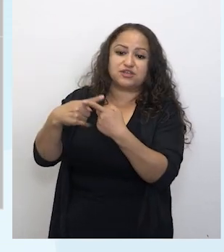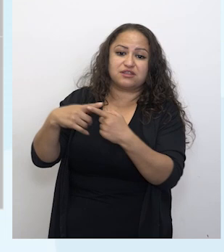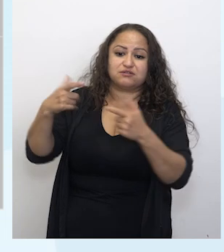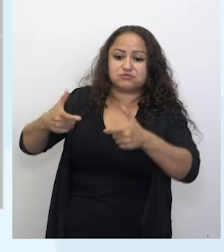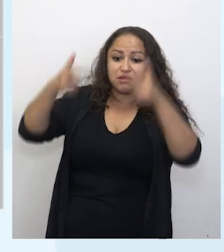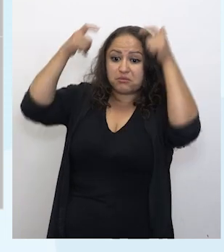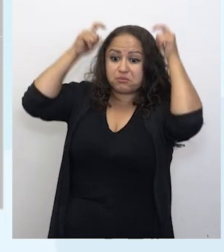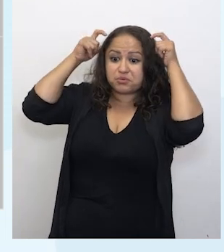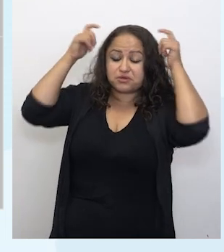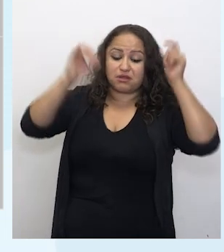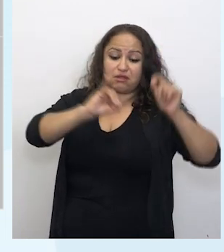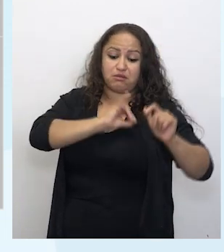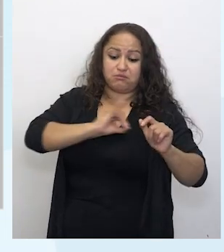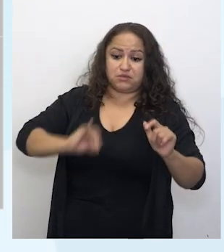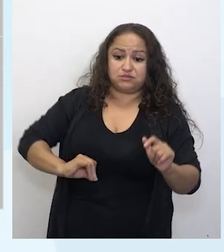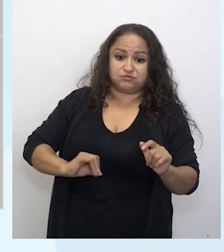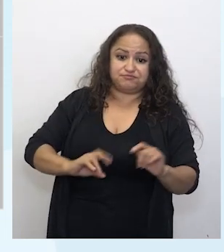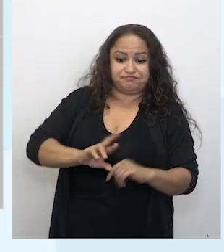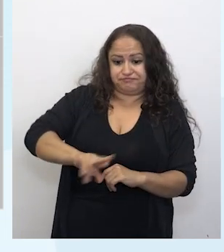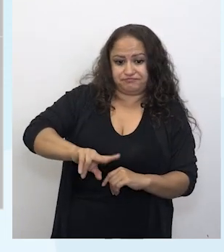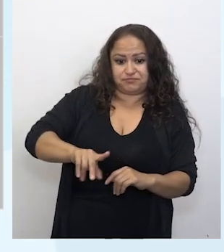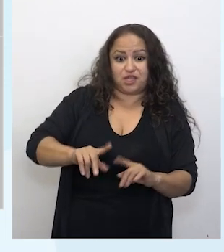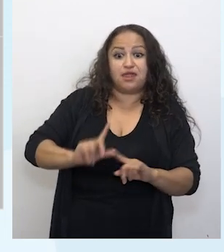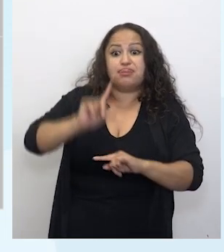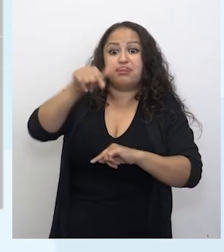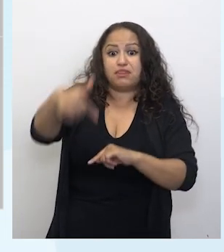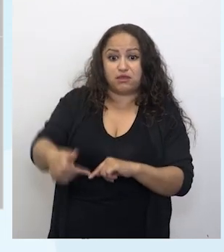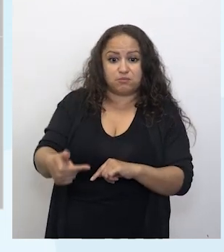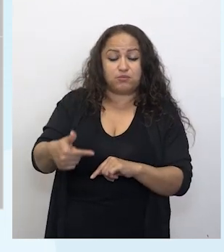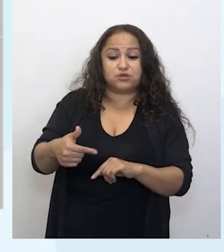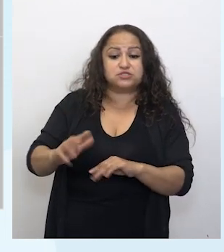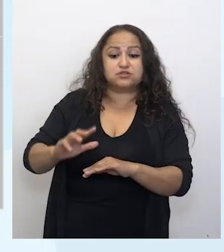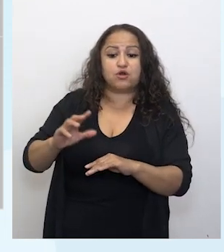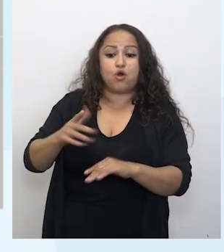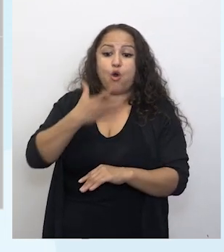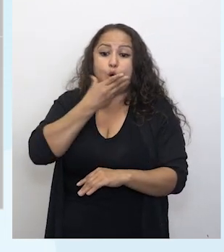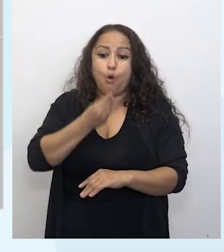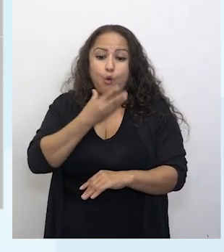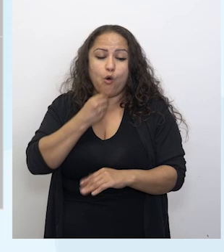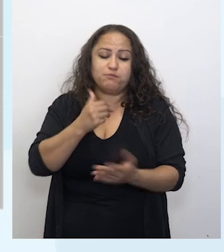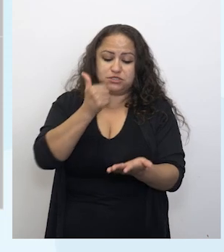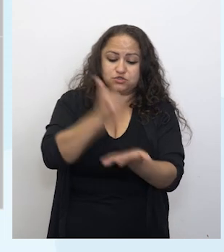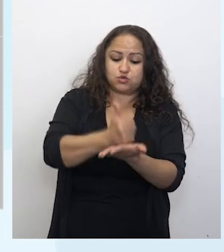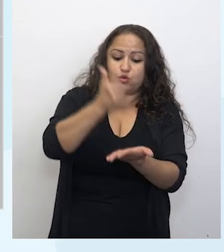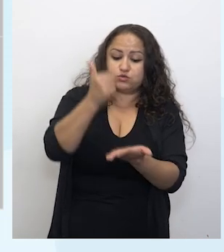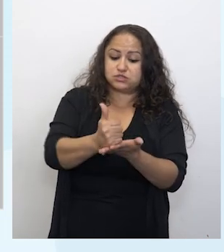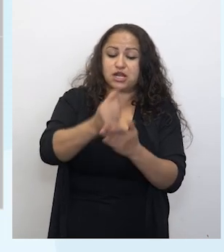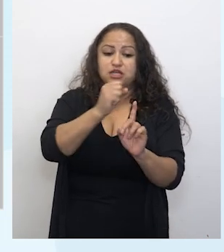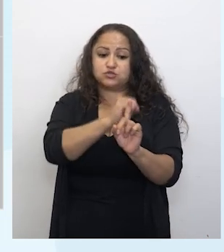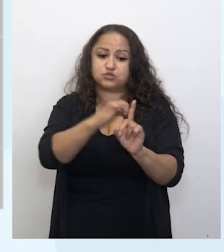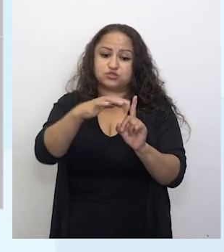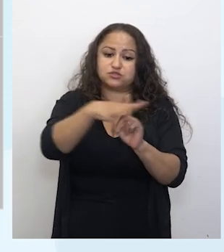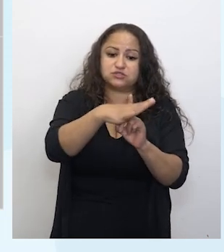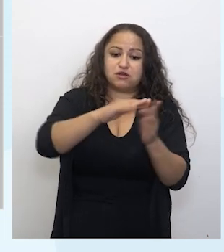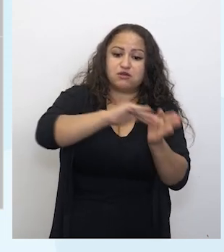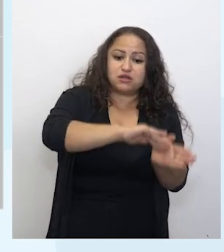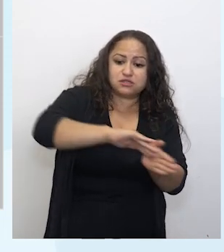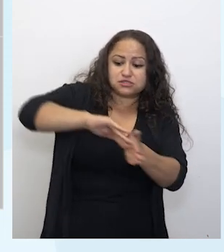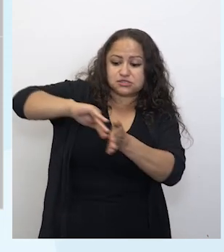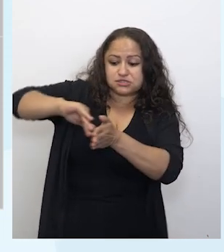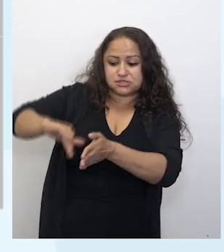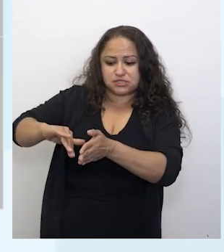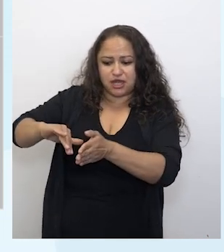E depois na criação do Estado, né? Quando os homens fazem o contrato social, e aí eles saem do estado